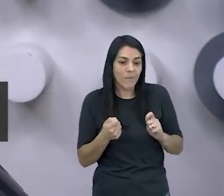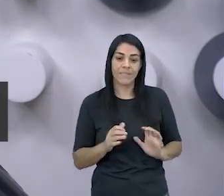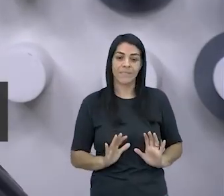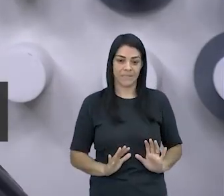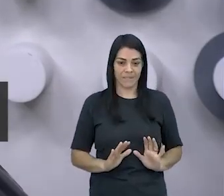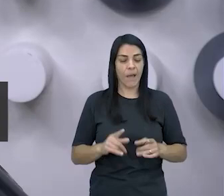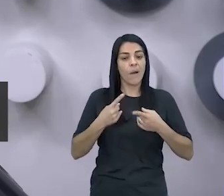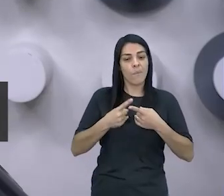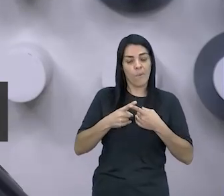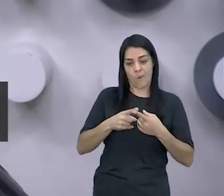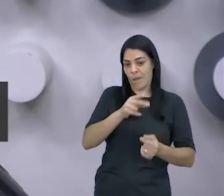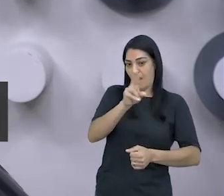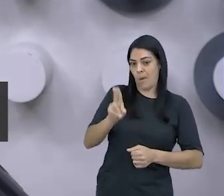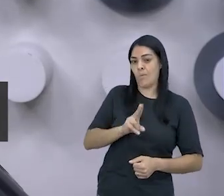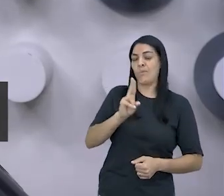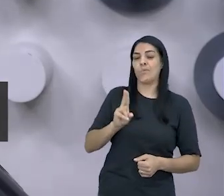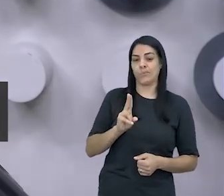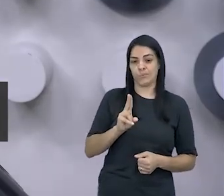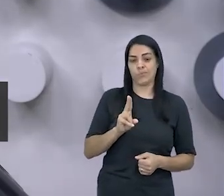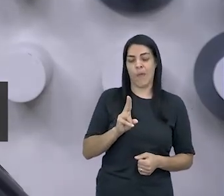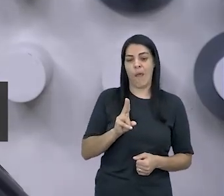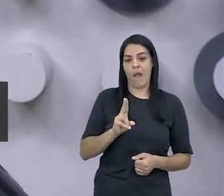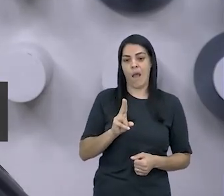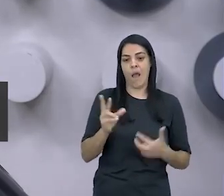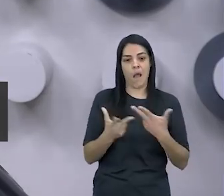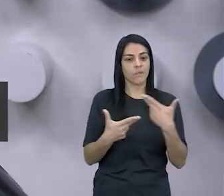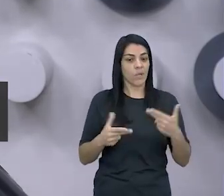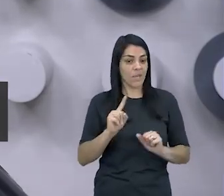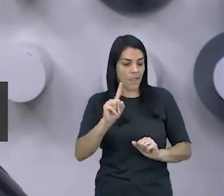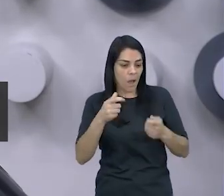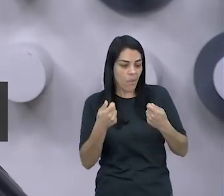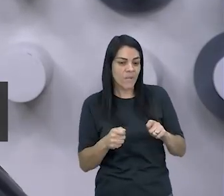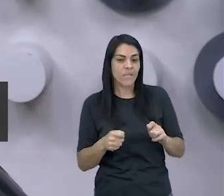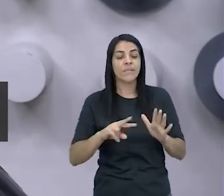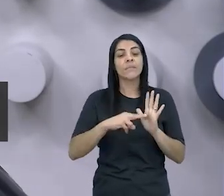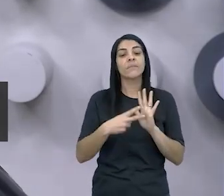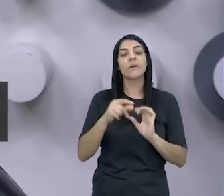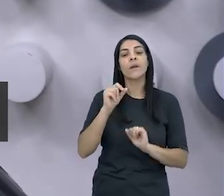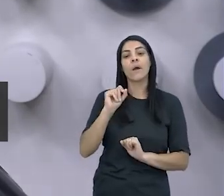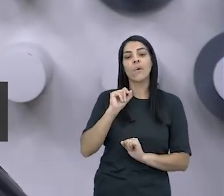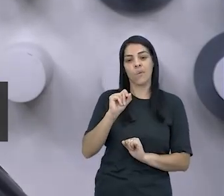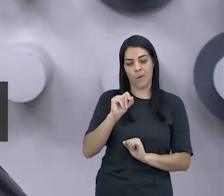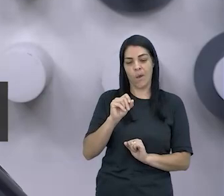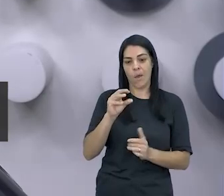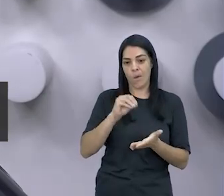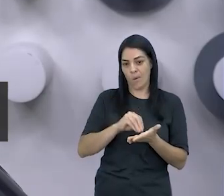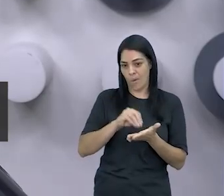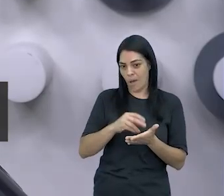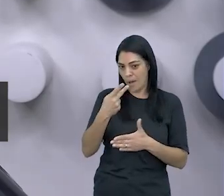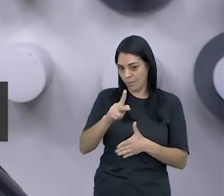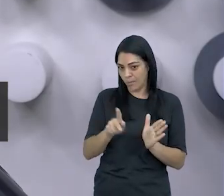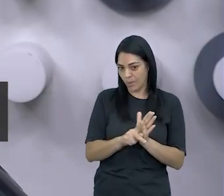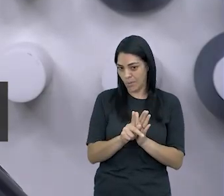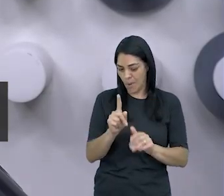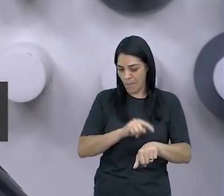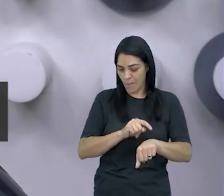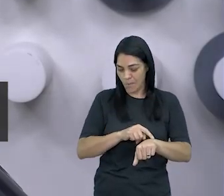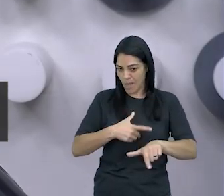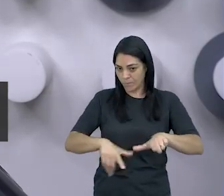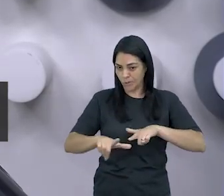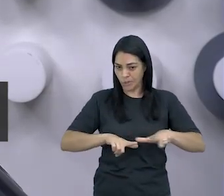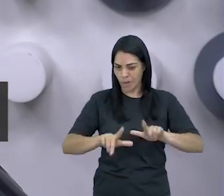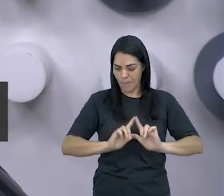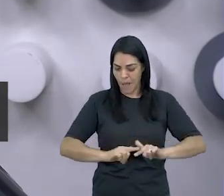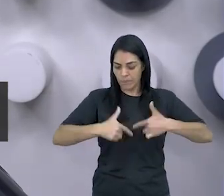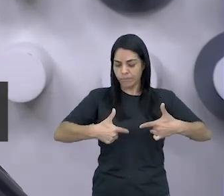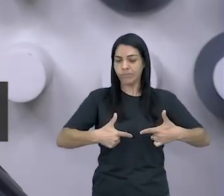Muito bem. consumir de forma desnecessária significa empregar o seu tempo de trabalho, né,